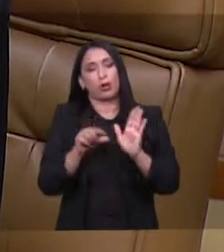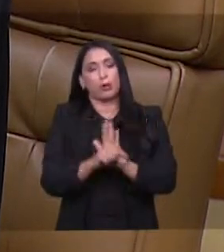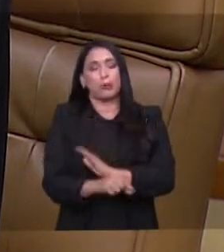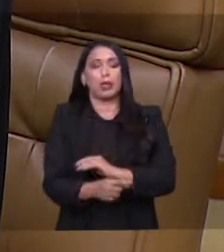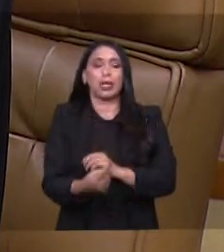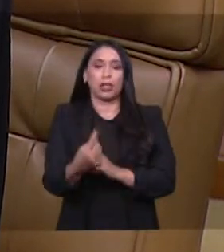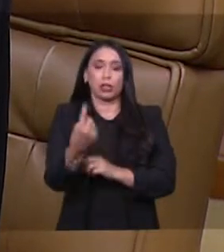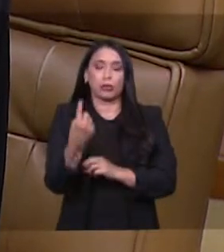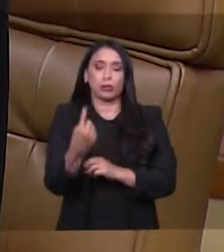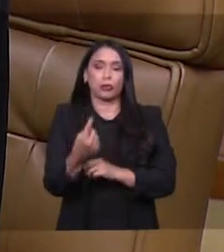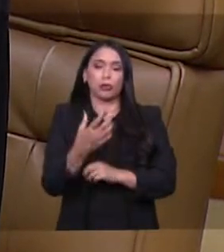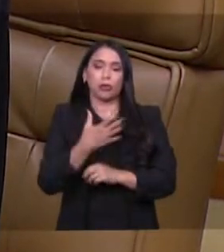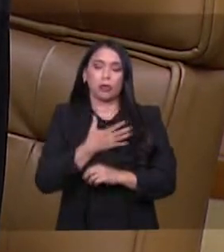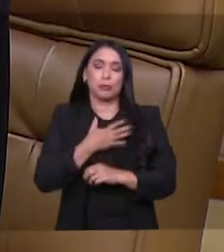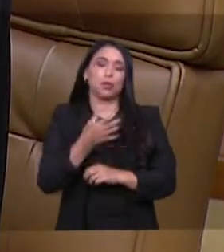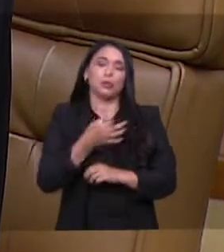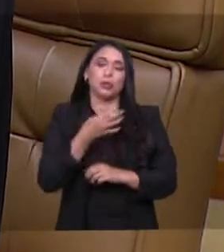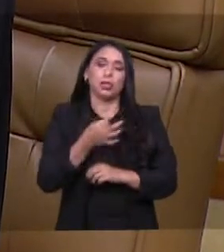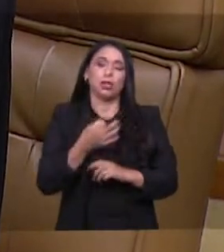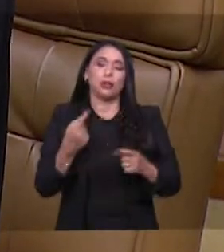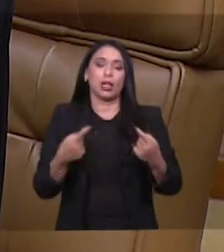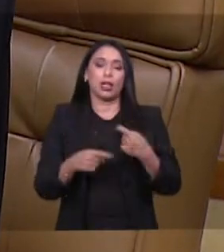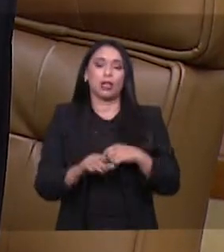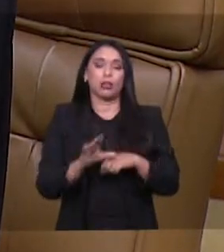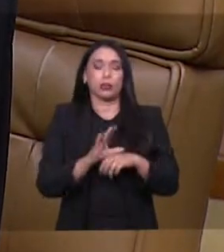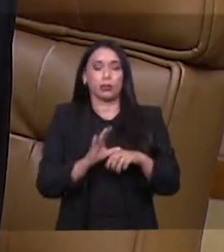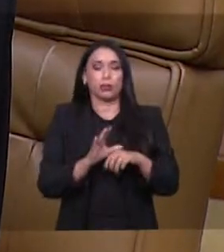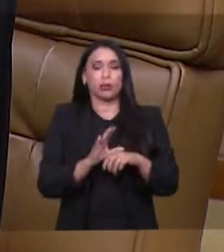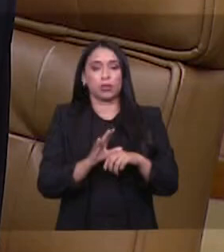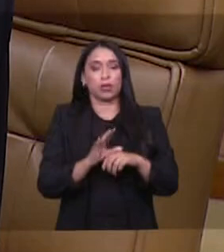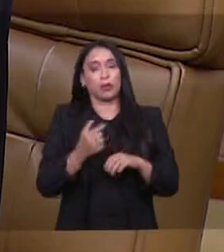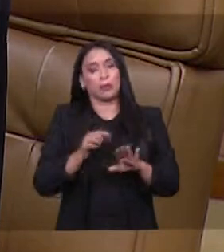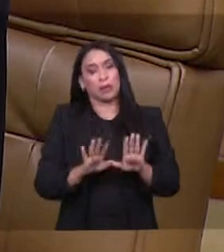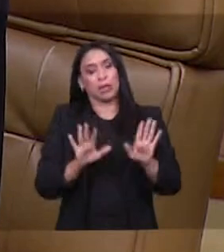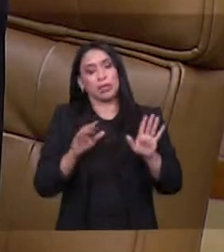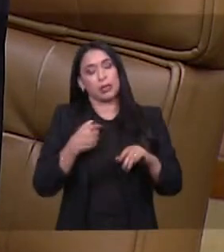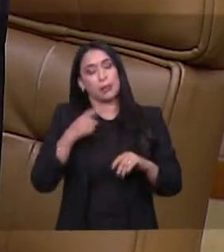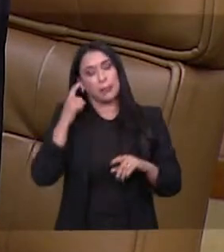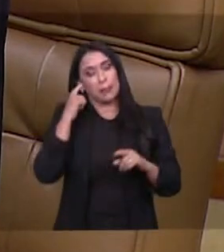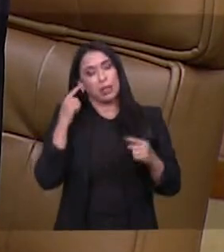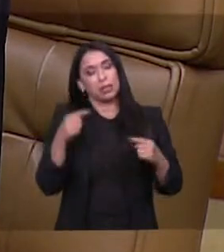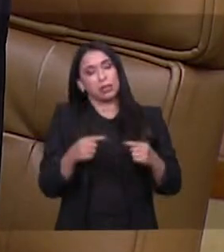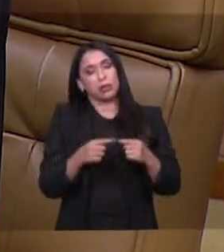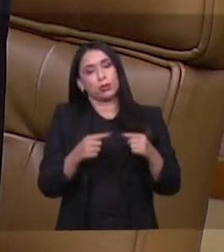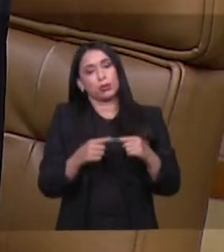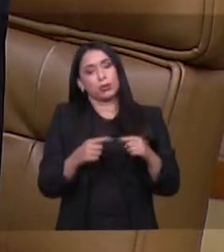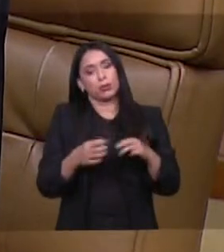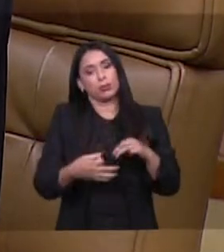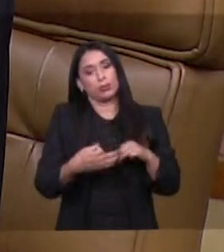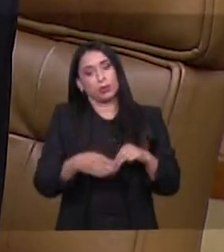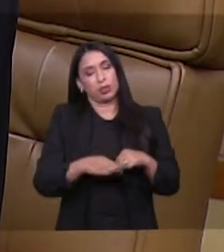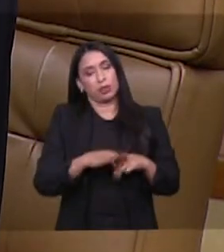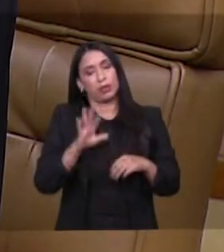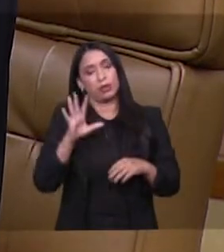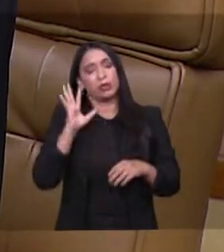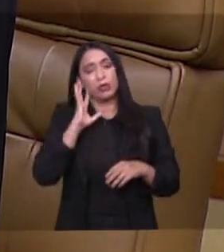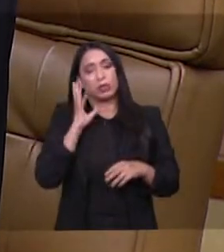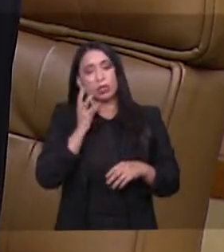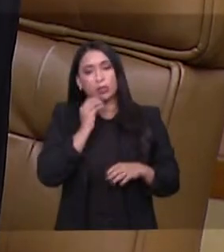único, na minha visão, ele é inconstitucional. Mas eu concordo com o eminente ministro Dias Toffoli que o